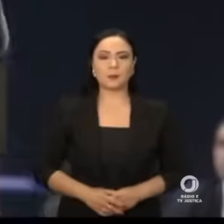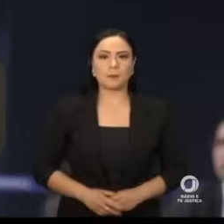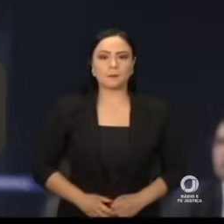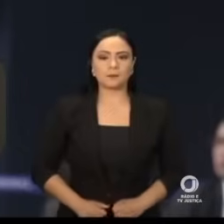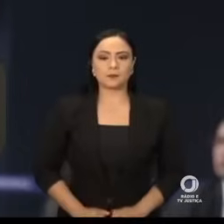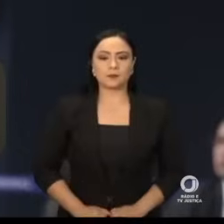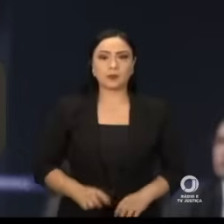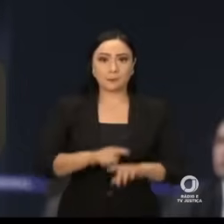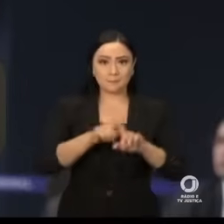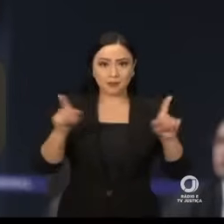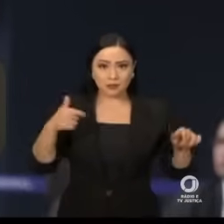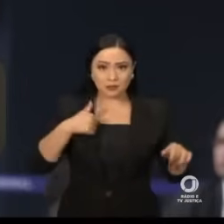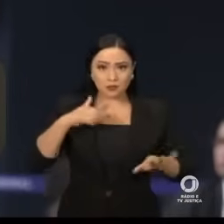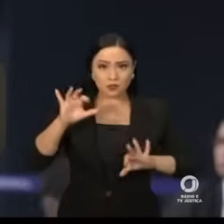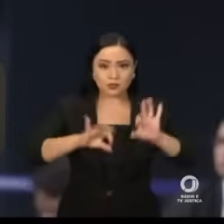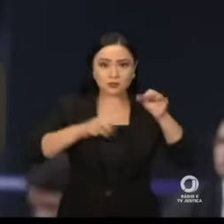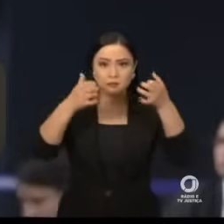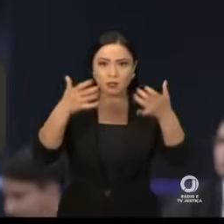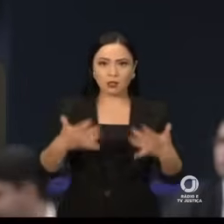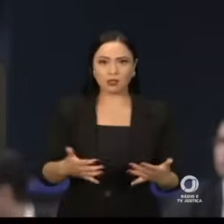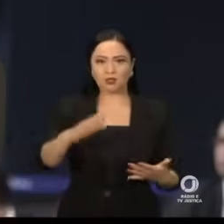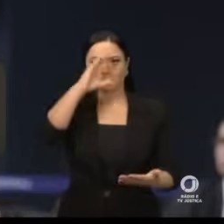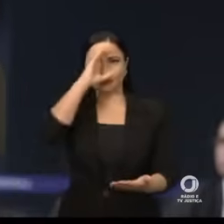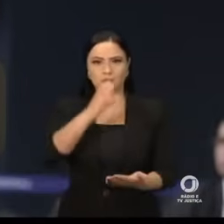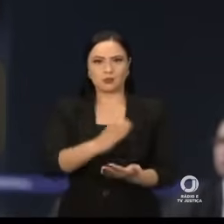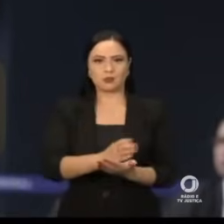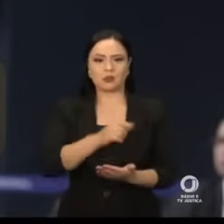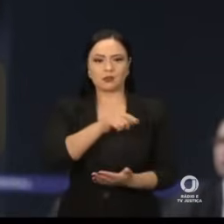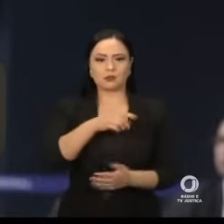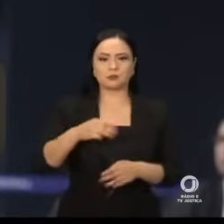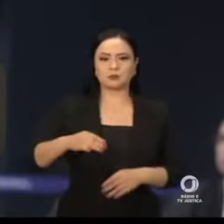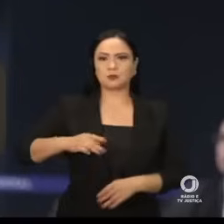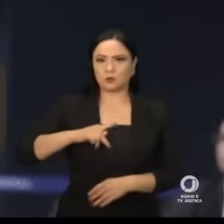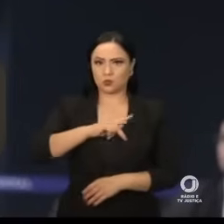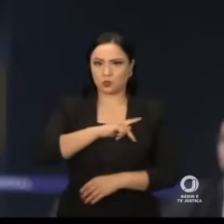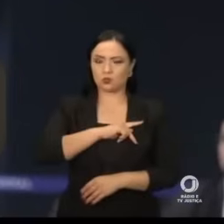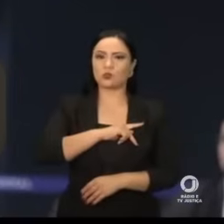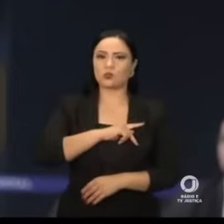eu vou encampar a tese do Ministério Público.